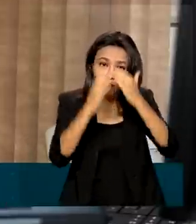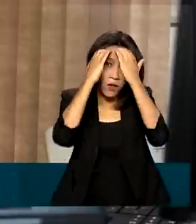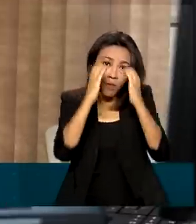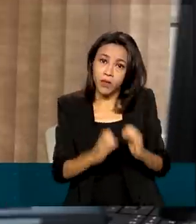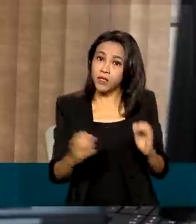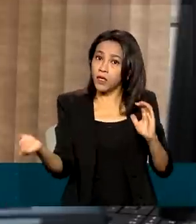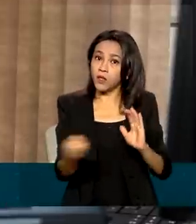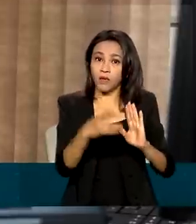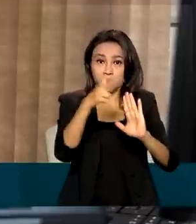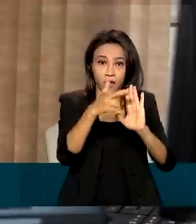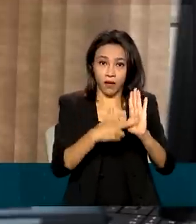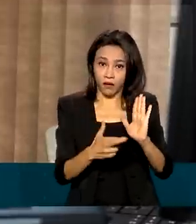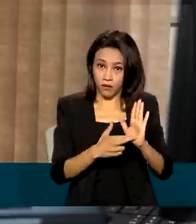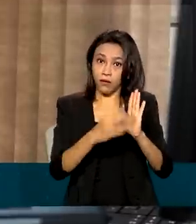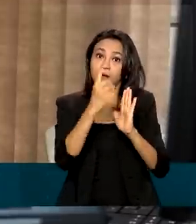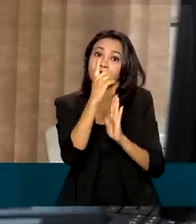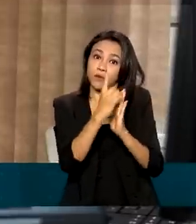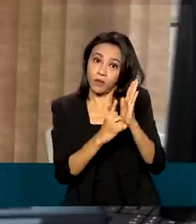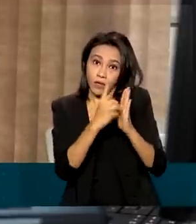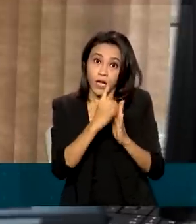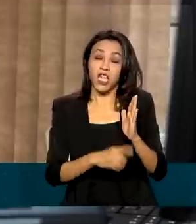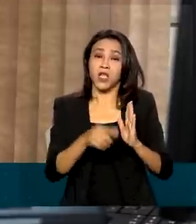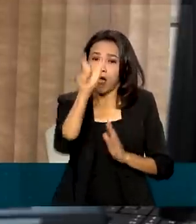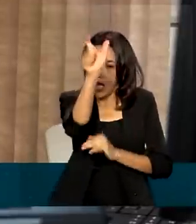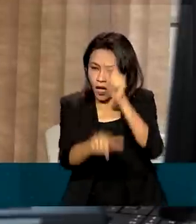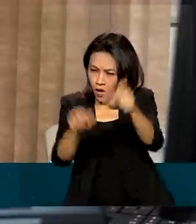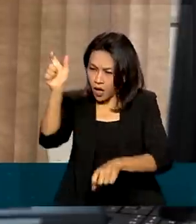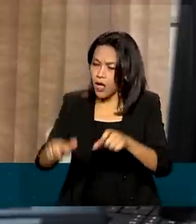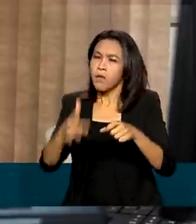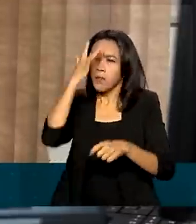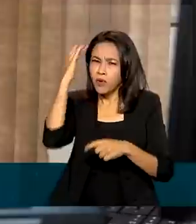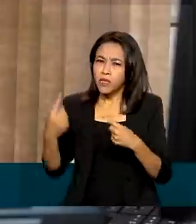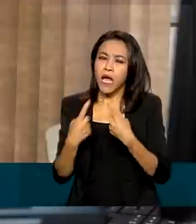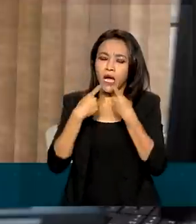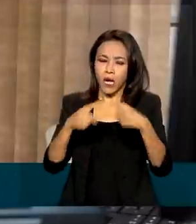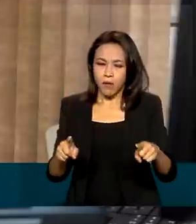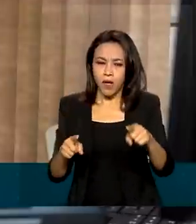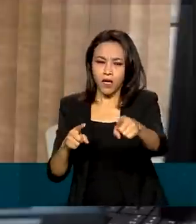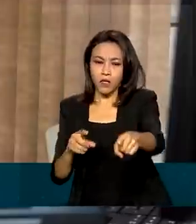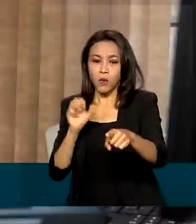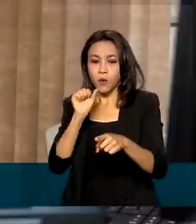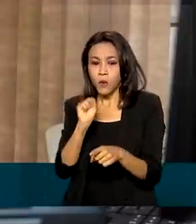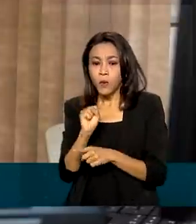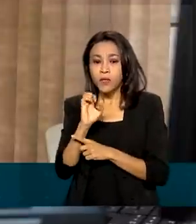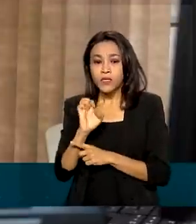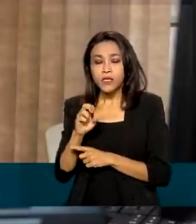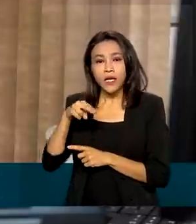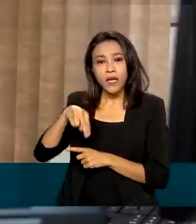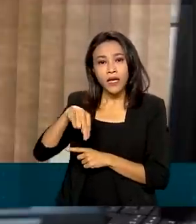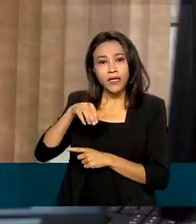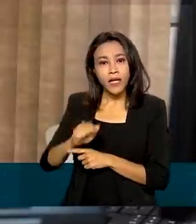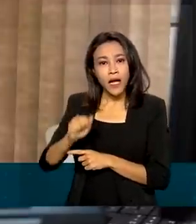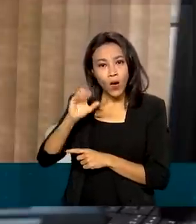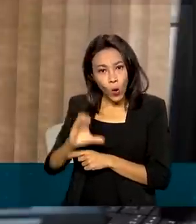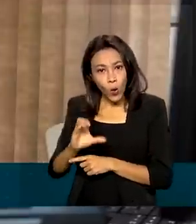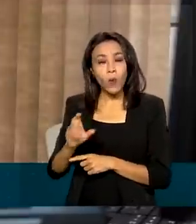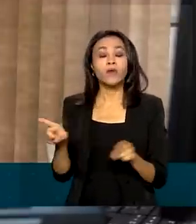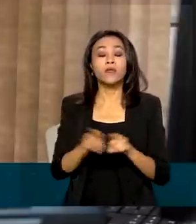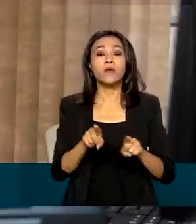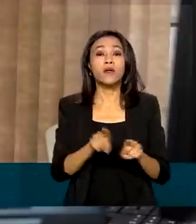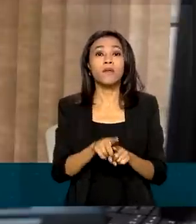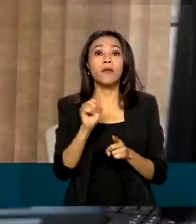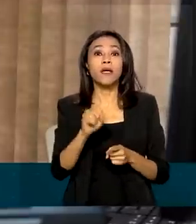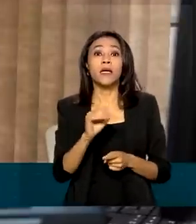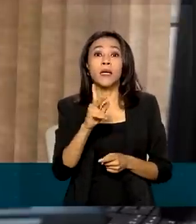decreto saque os consumidores podem denunciar tanto para ser nacon através do consumidor.gov quanto para os procôns regionais